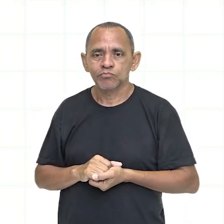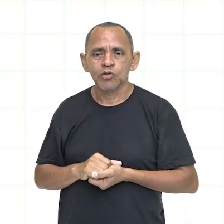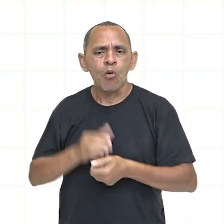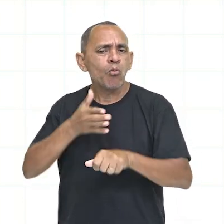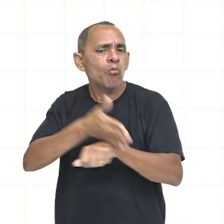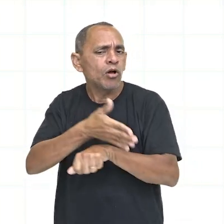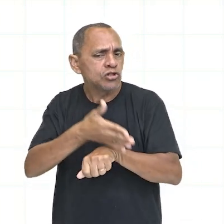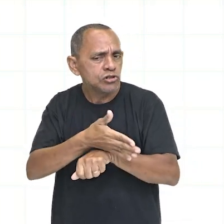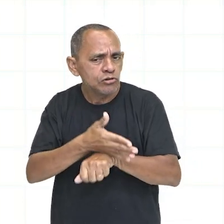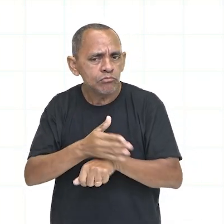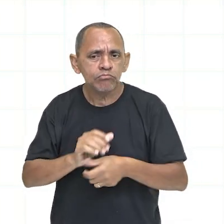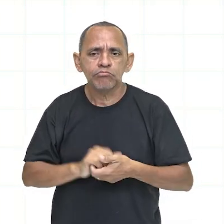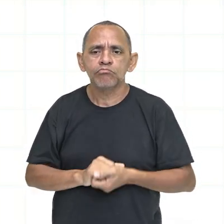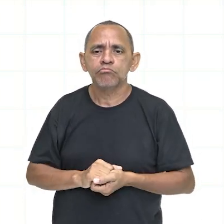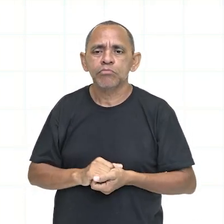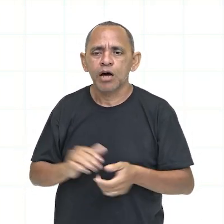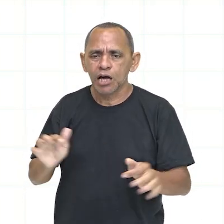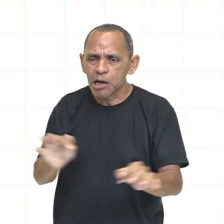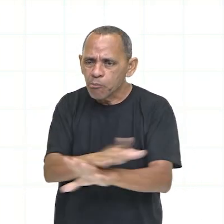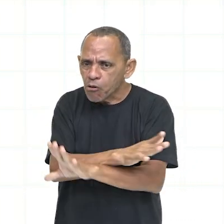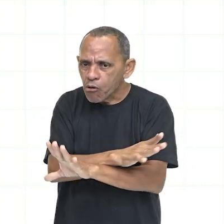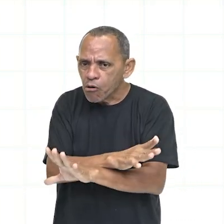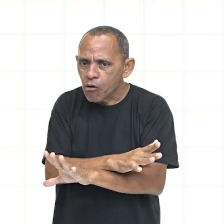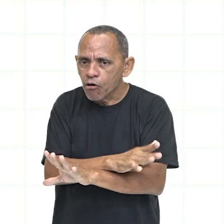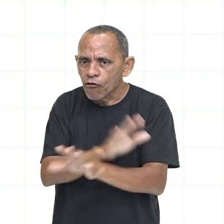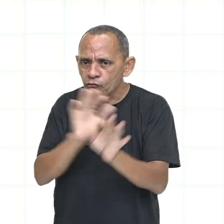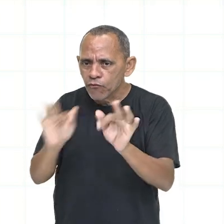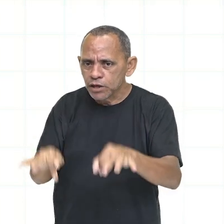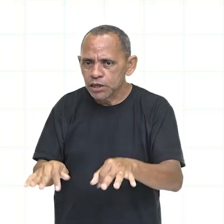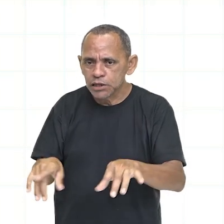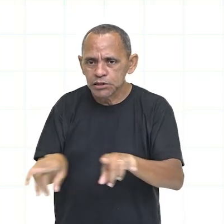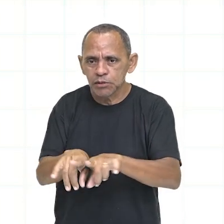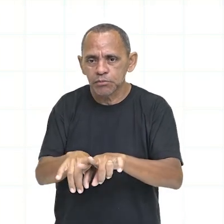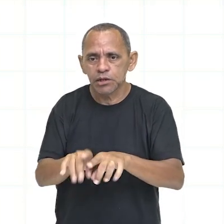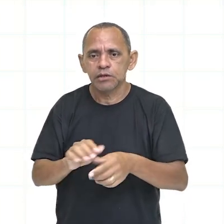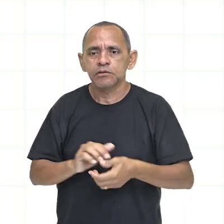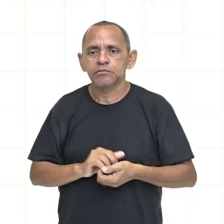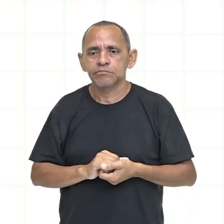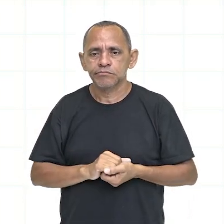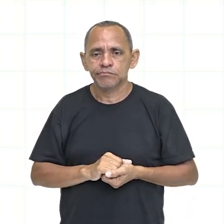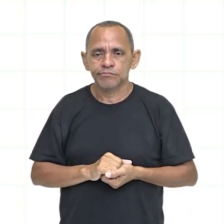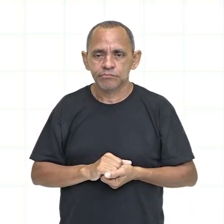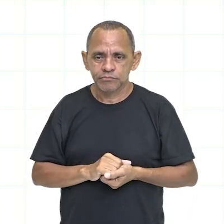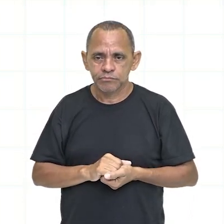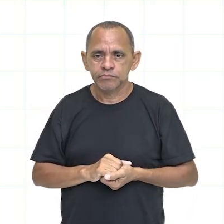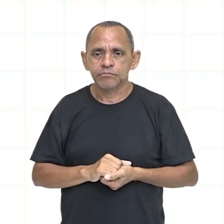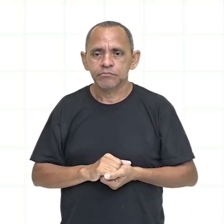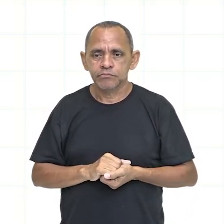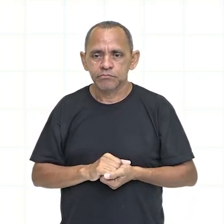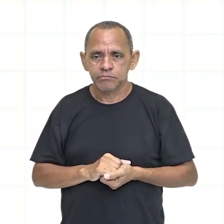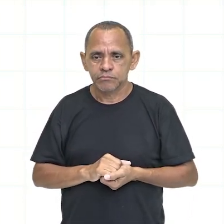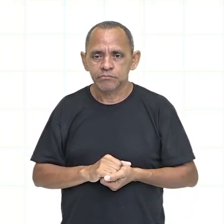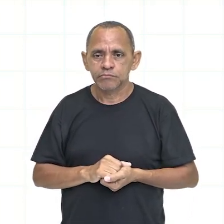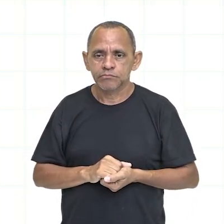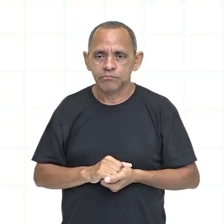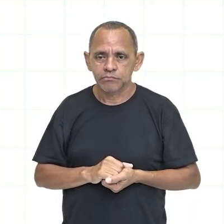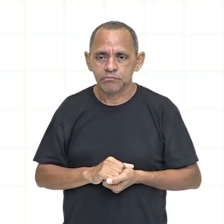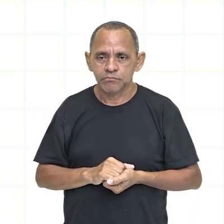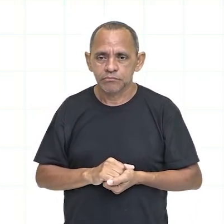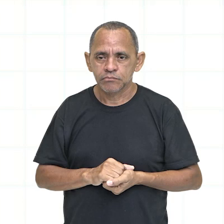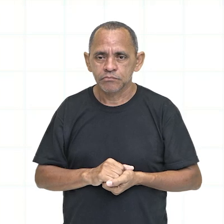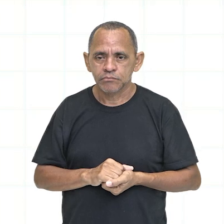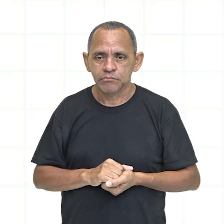é vender, sold vendido, né? Sold out, essa expressão aqui, ó, quer dizer esgotado, rapidamente. Então,